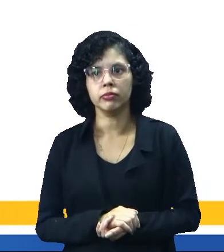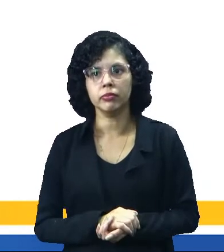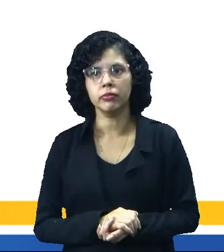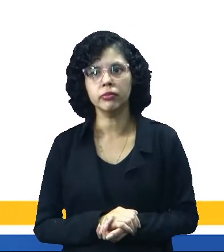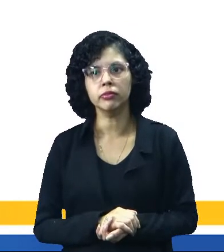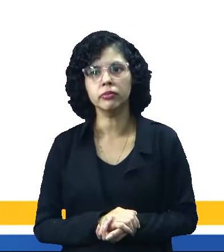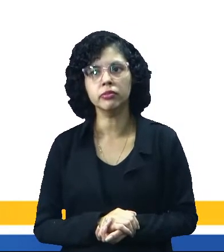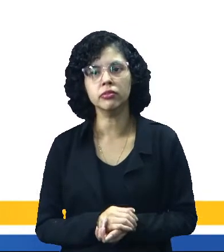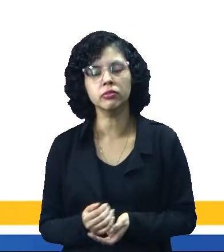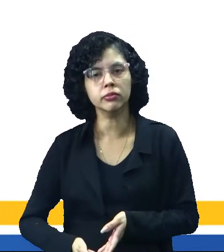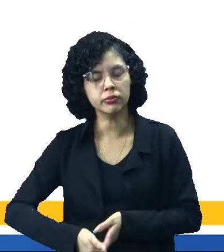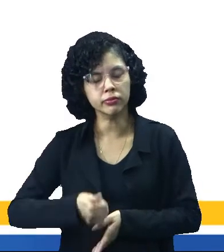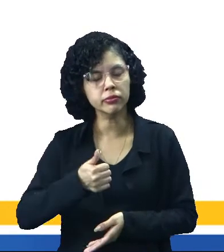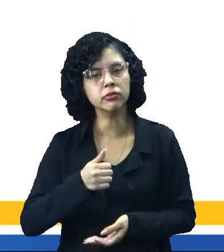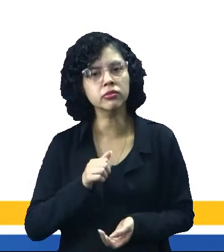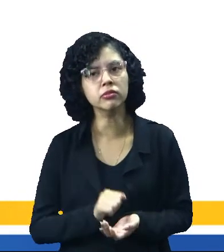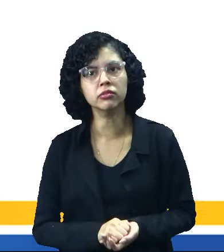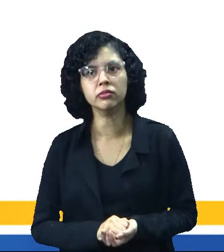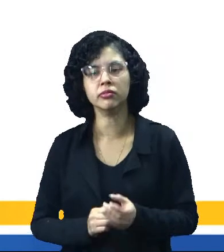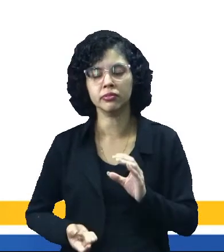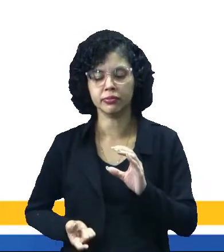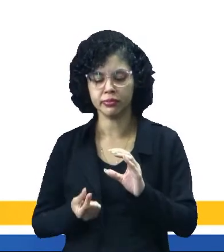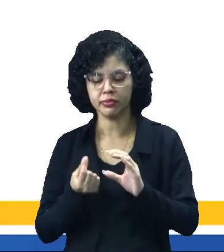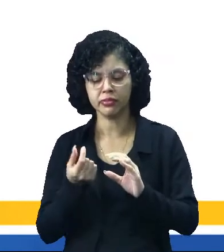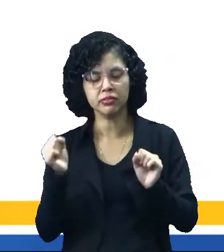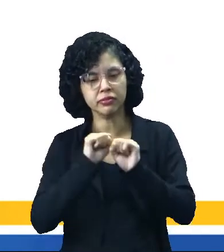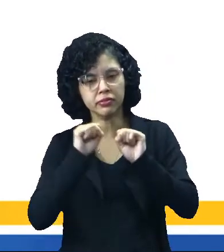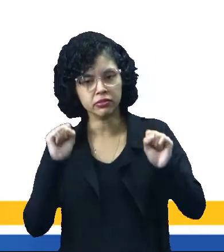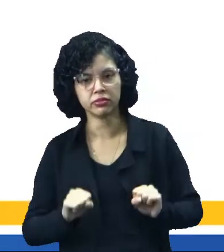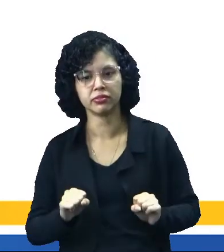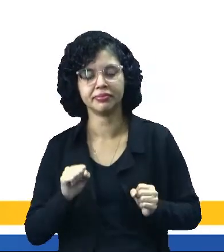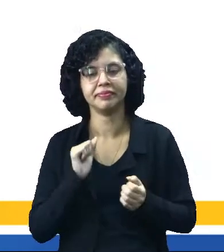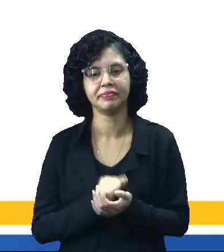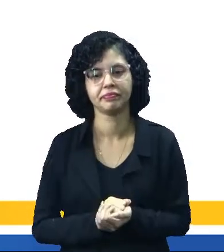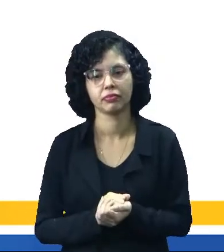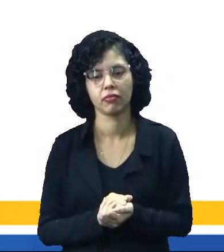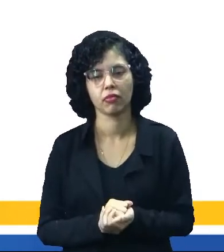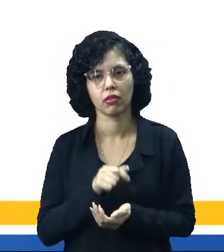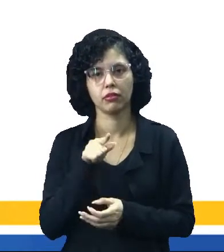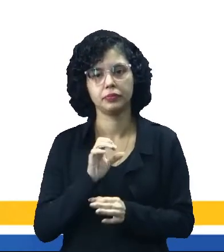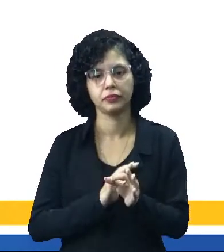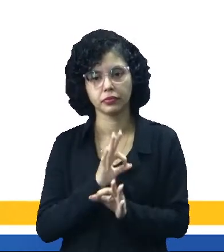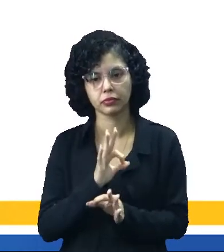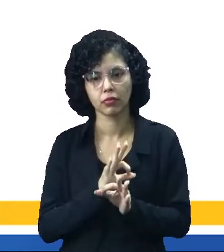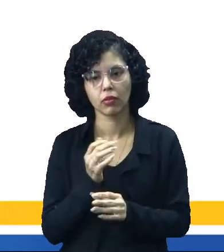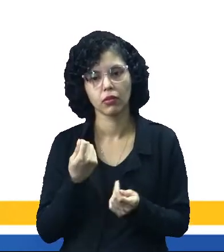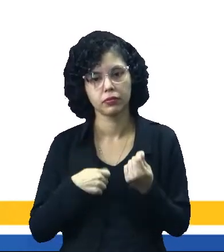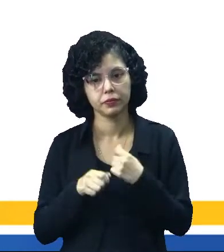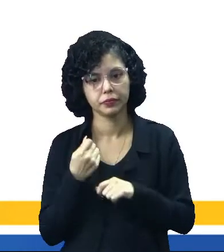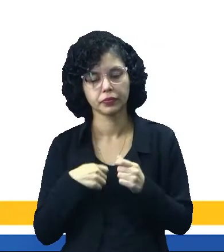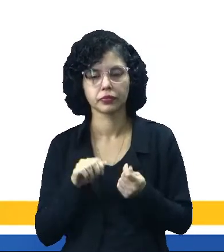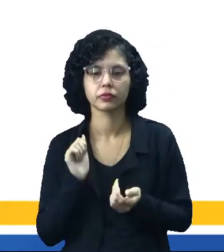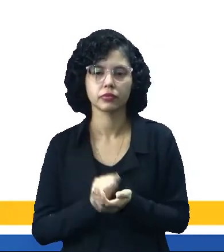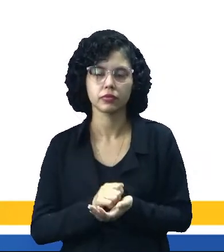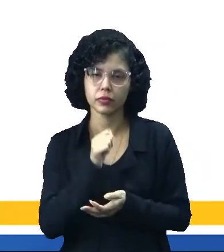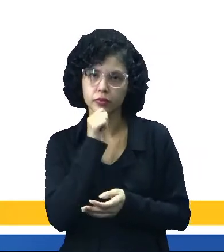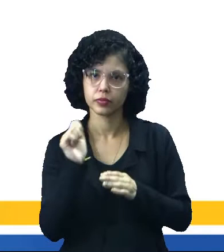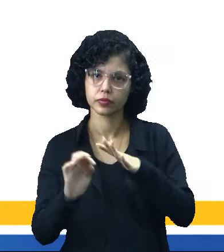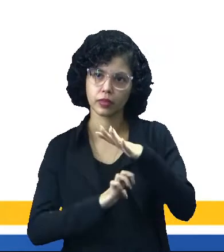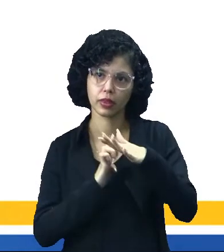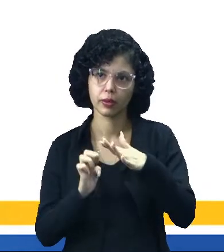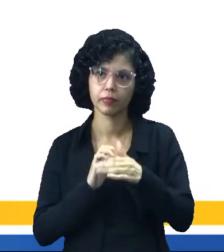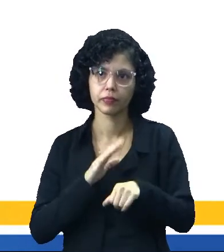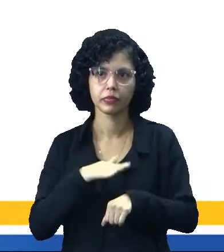vantagens capitalistas, né, uma das vantagens do sistema capitalista é que nessa organização econômica as empresas tendem a ser